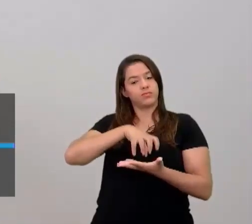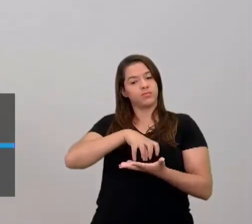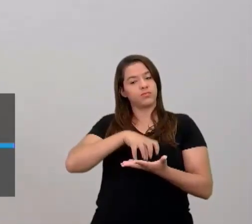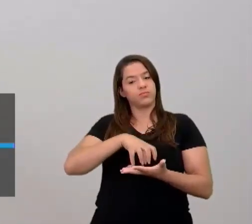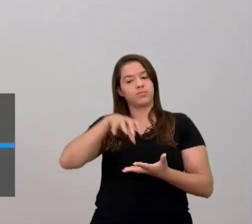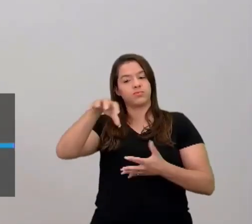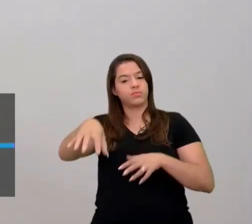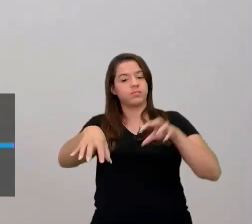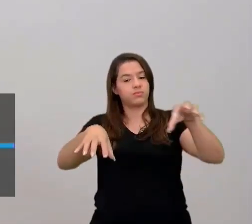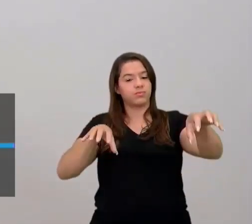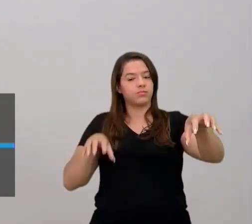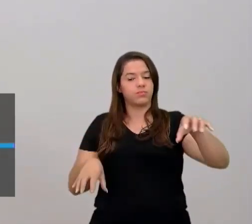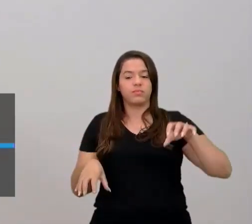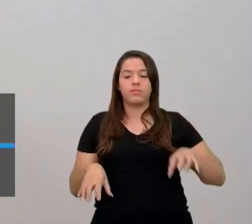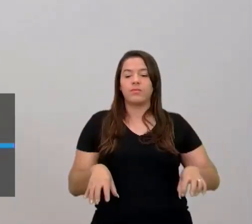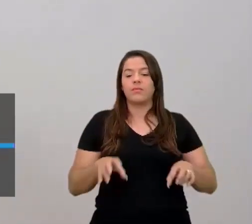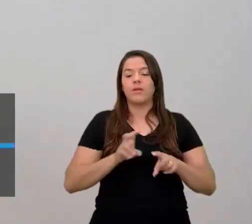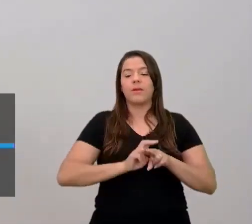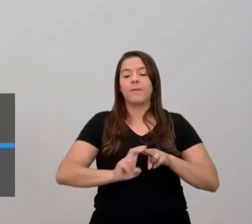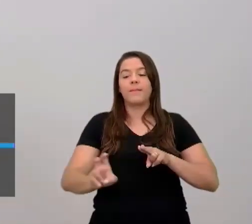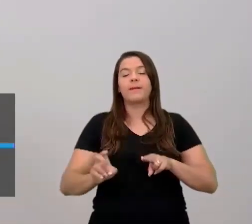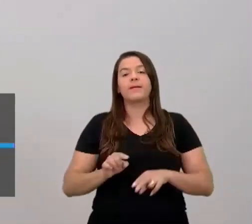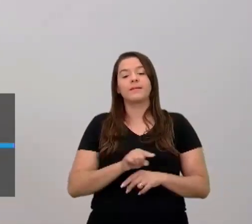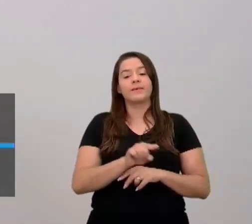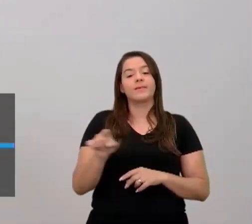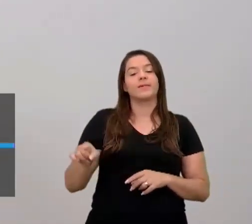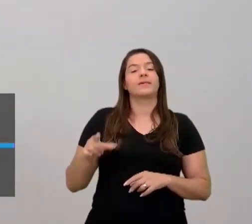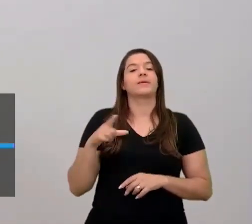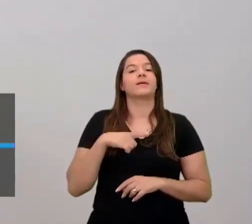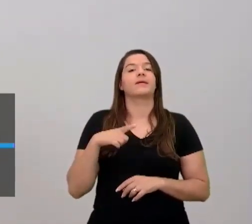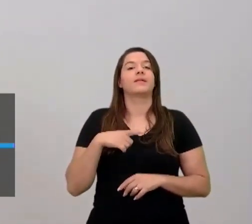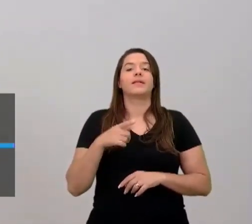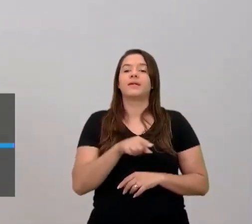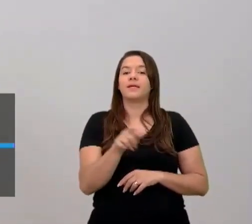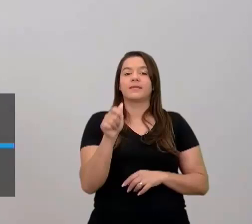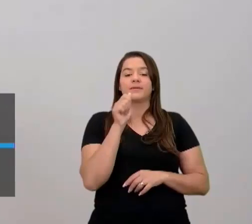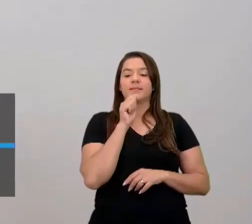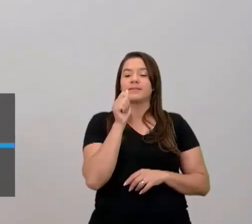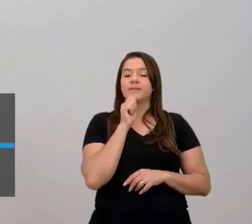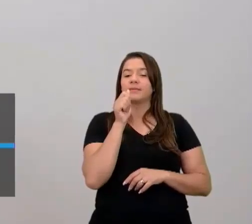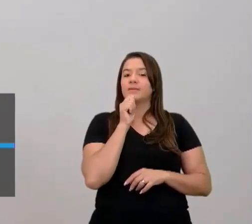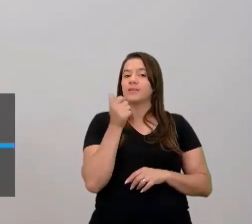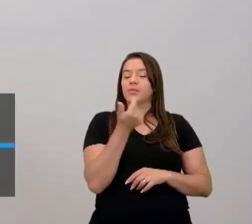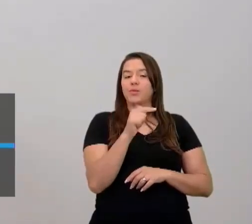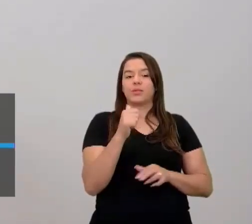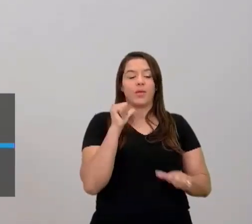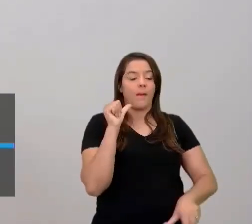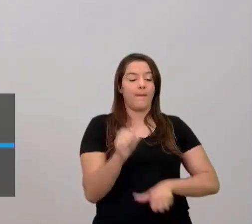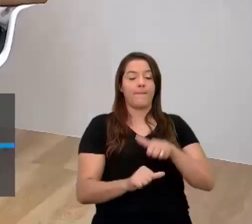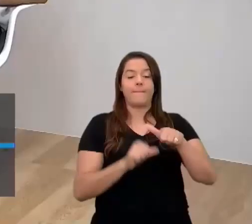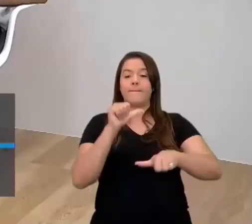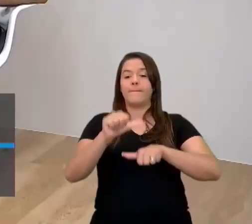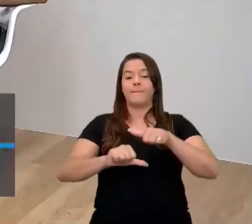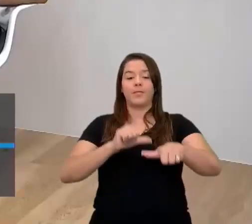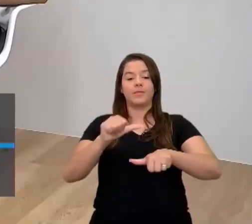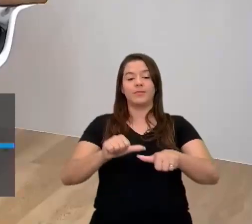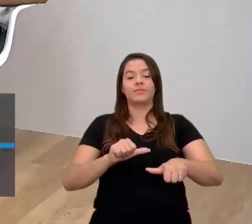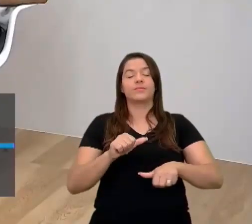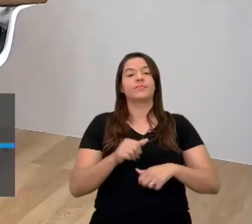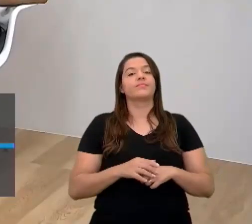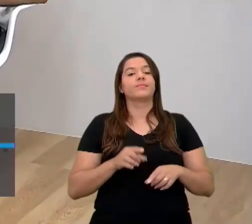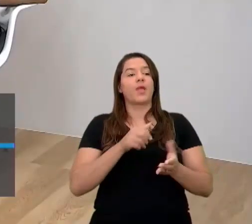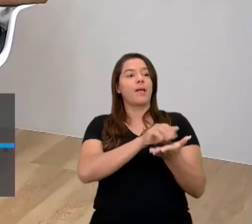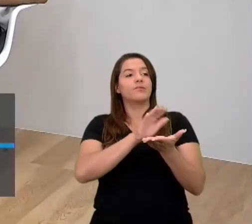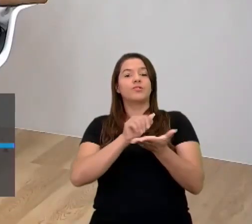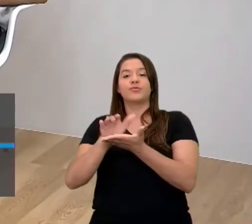ramais de metrô, é muito curioso que o Bexiga ainda não tenha passado por um processo de